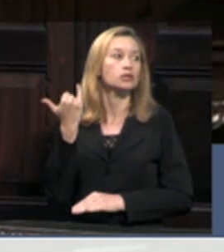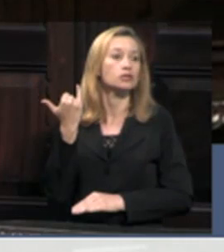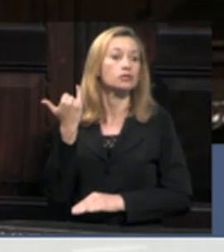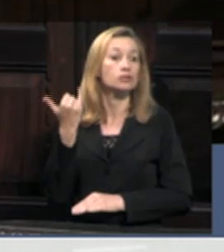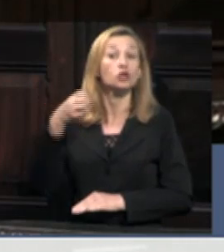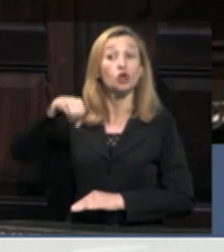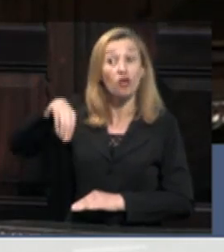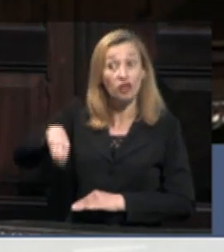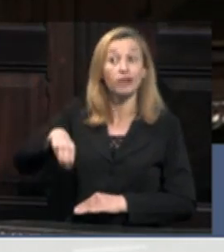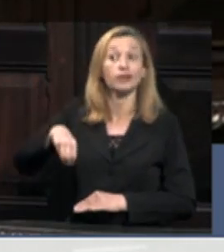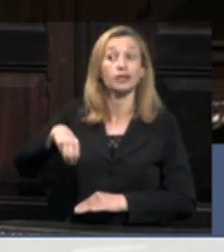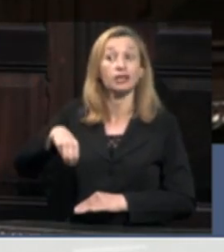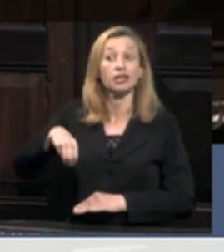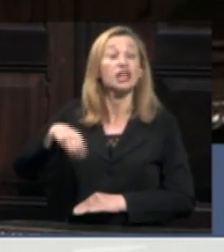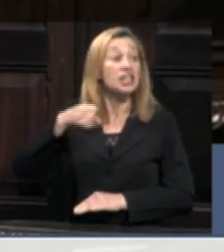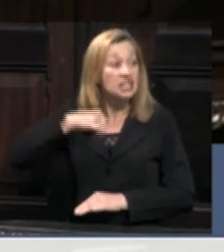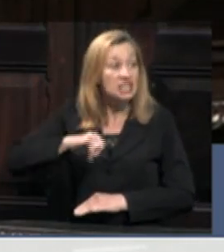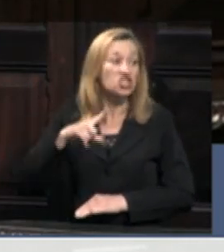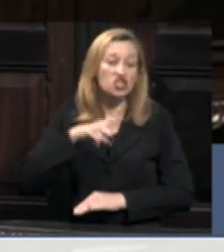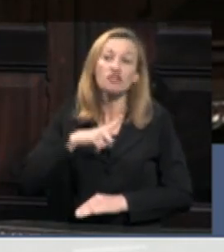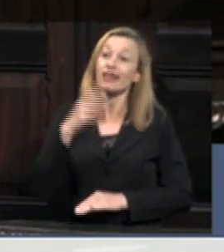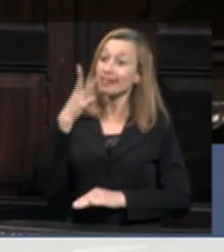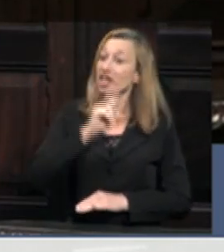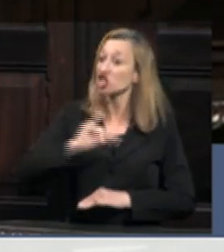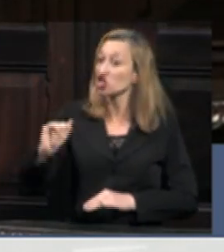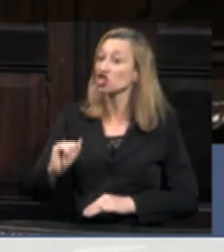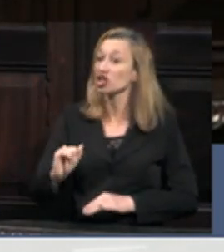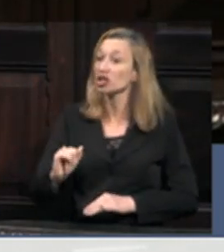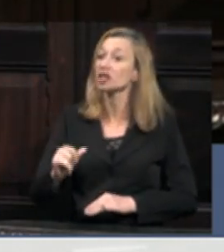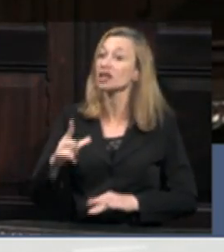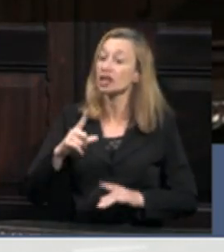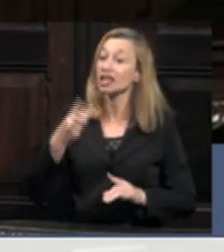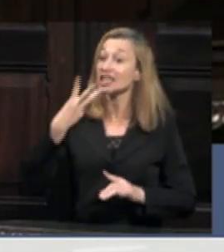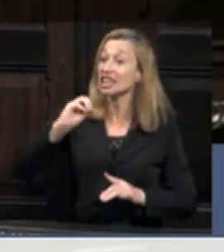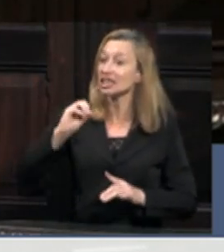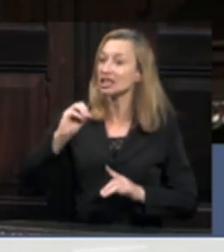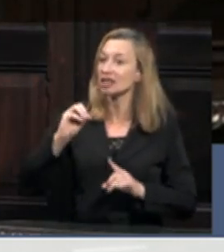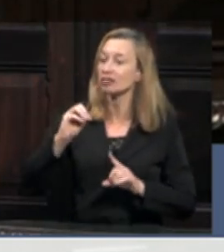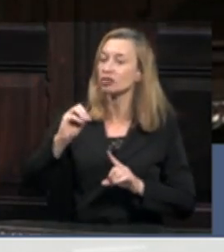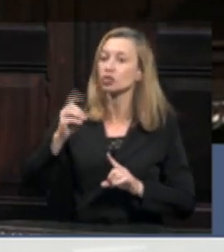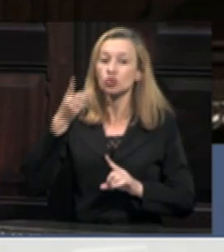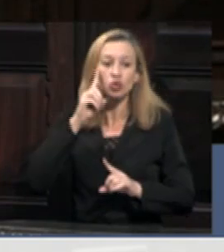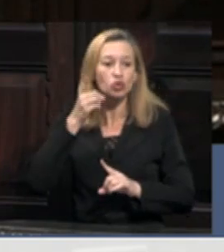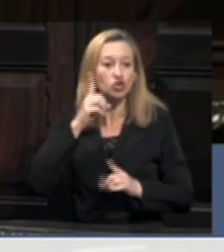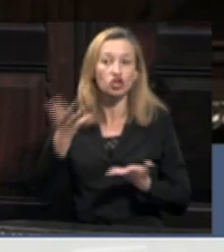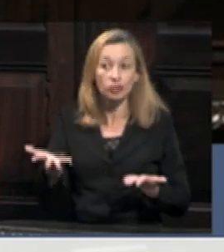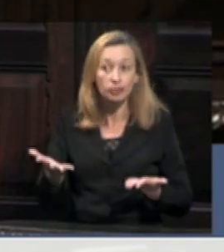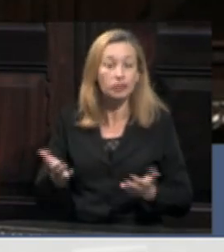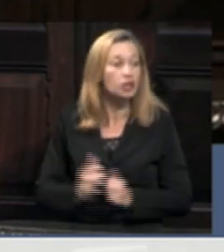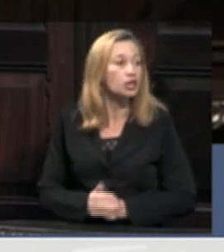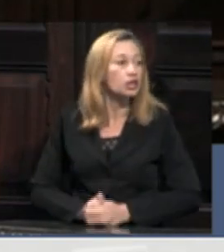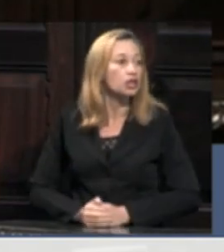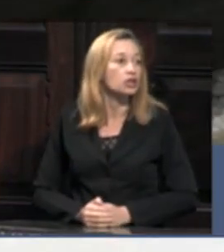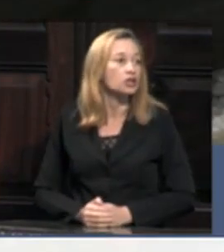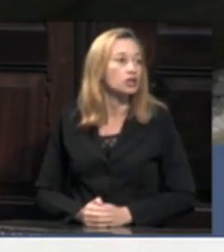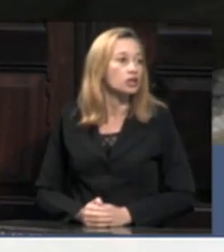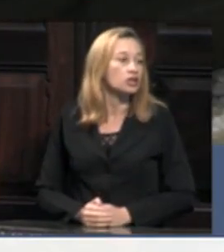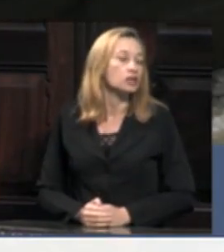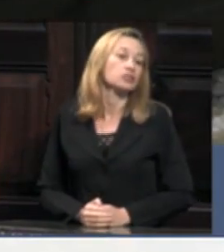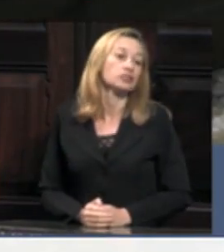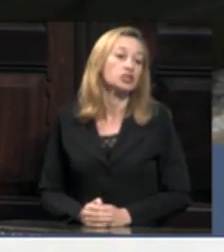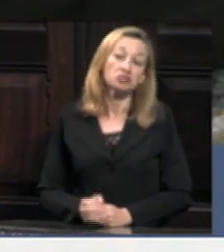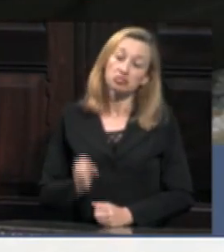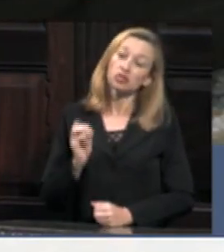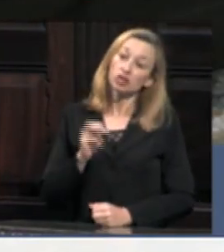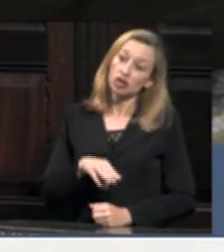90. Se tiver 3 dias para votar, dá uma média de 30 por dia. Os Vossa Excelência falam em 45 presentes. Isso,